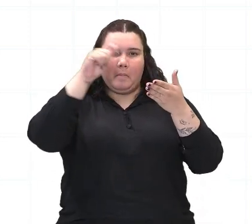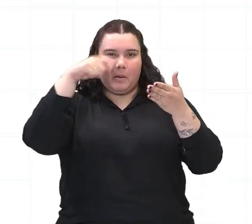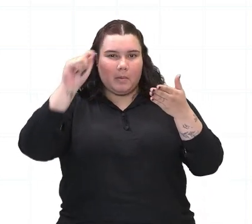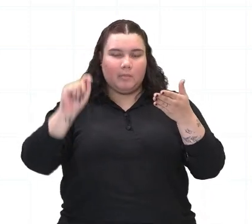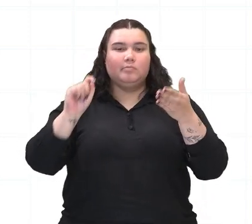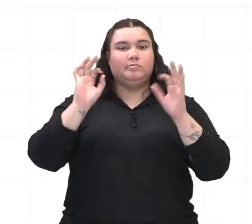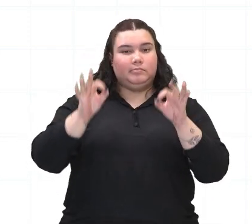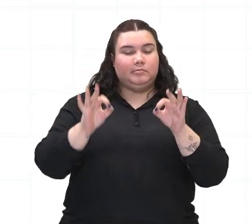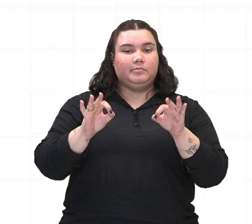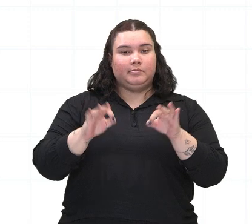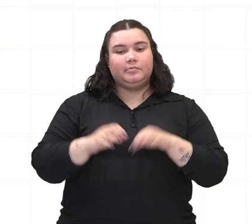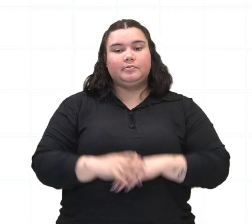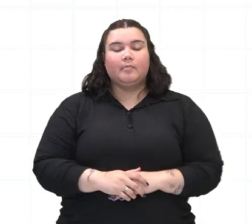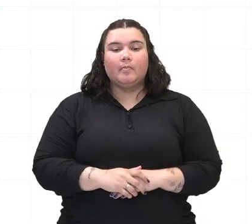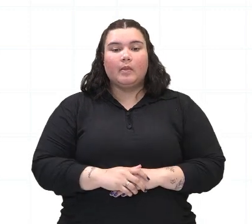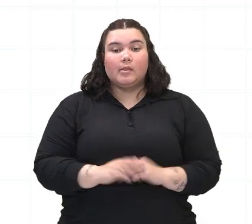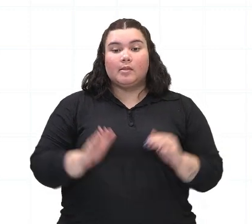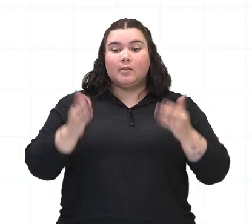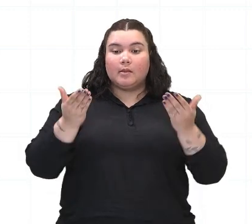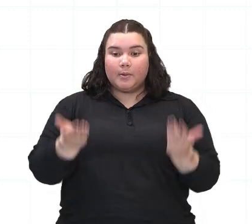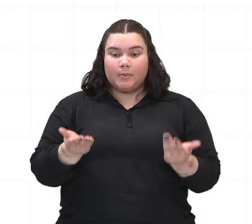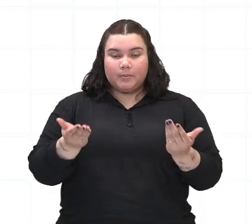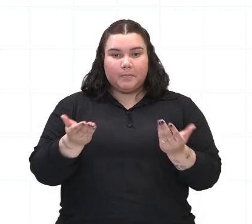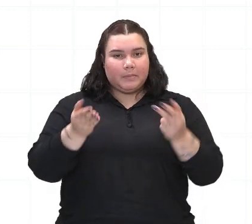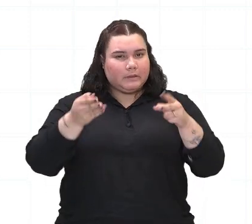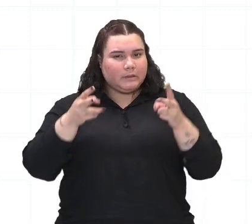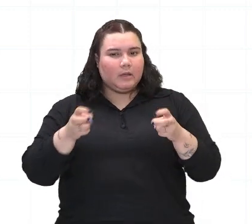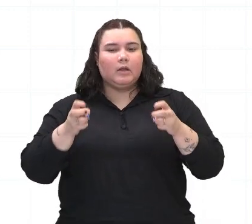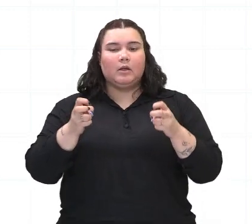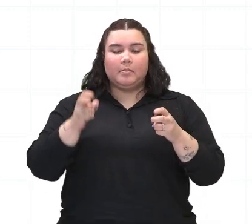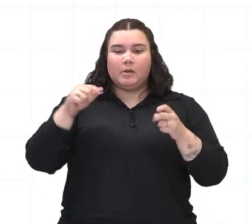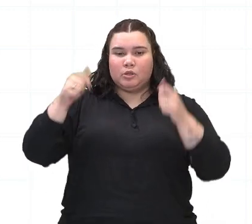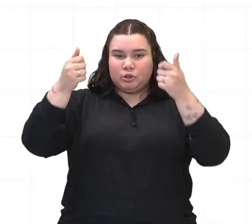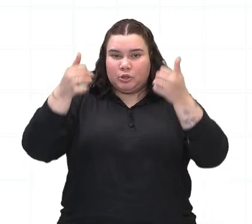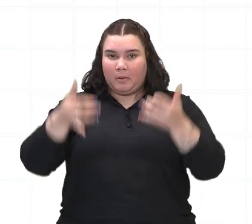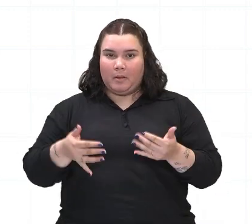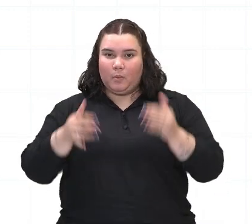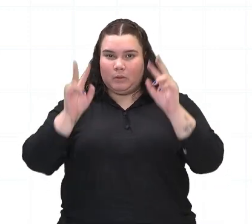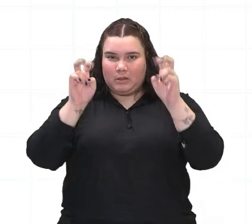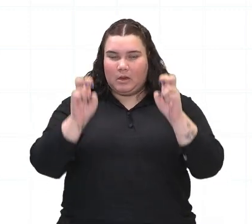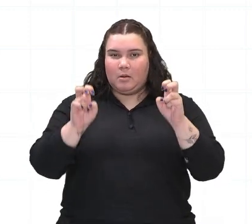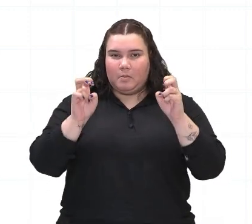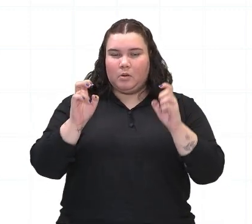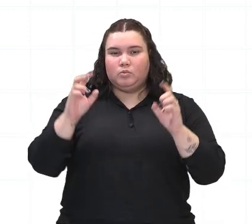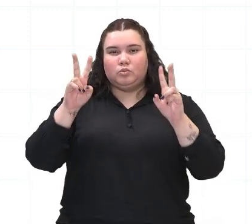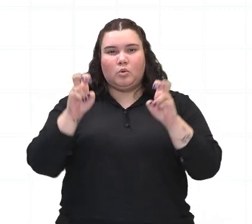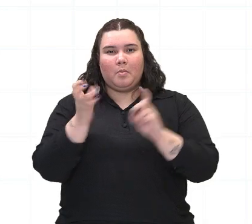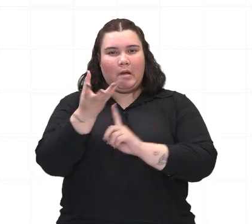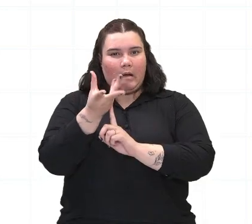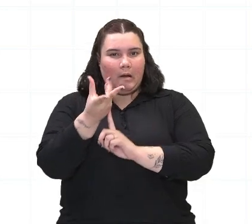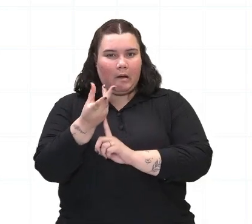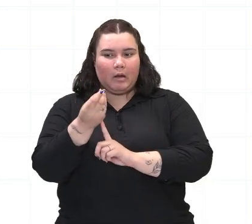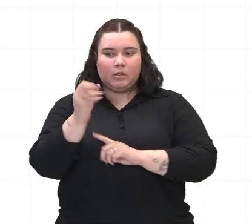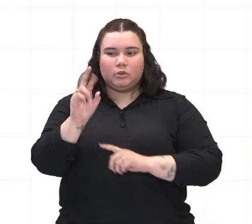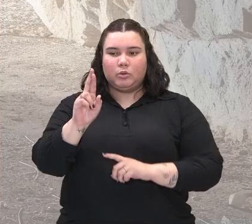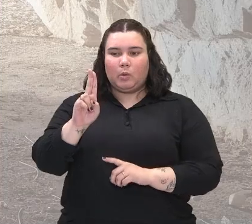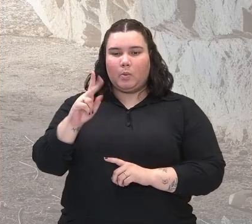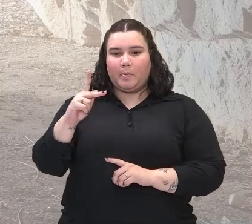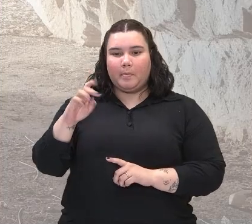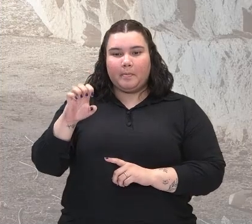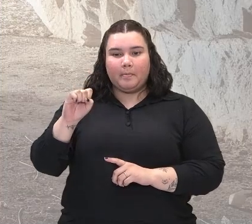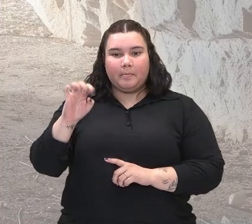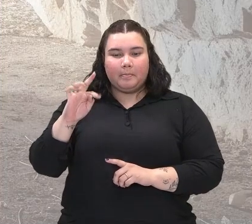pré-histórico certo Então olha só quando a gente fala de arte rupestre eu tô falando de desenhos pinturas